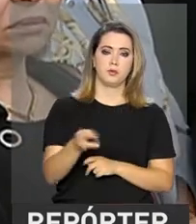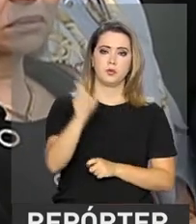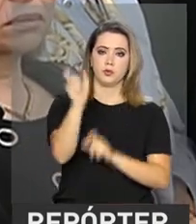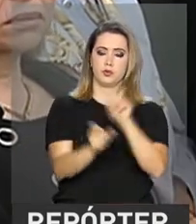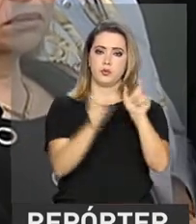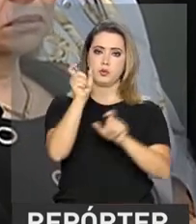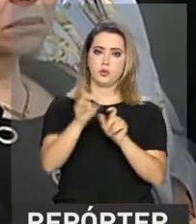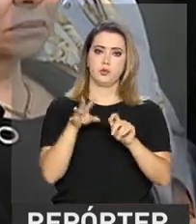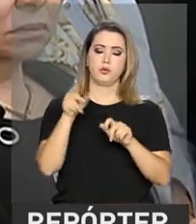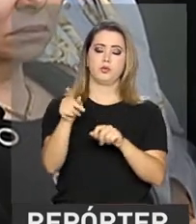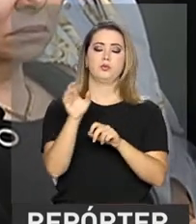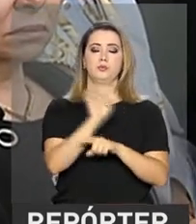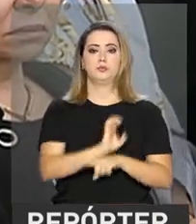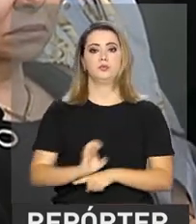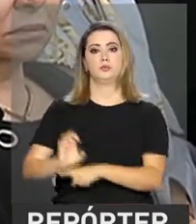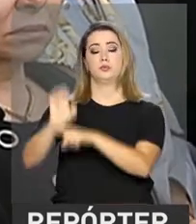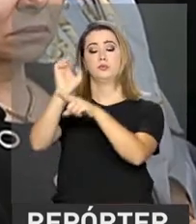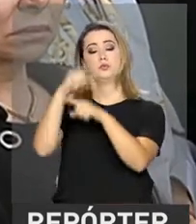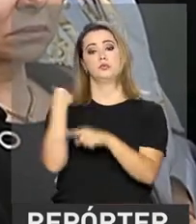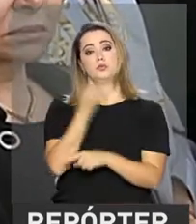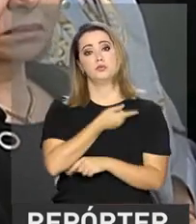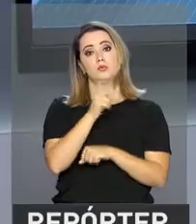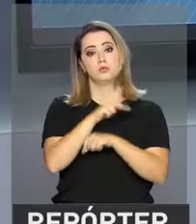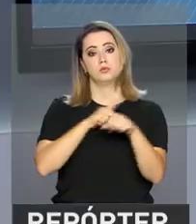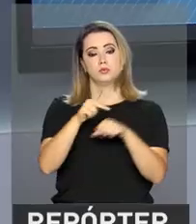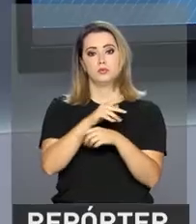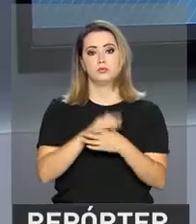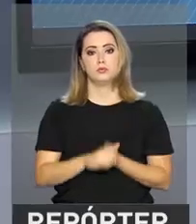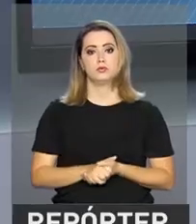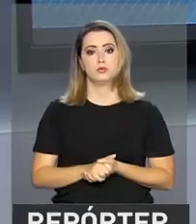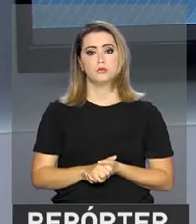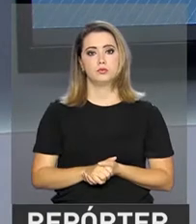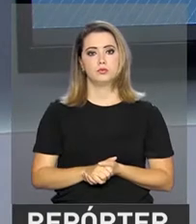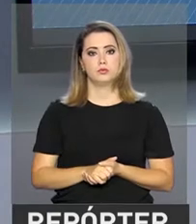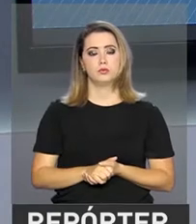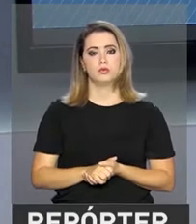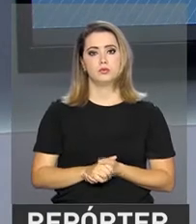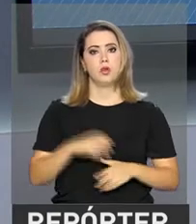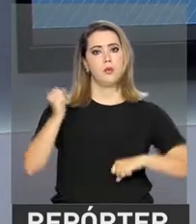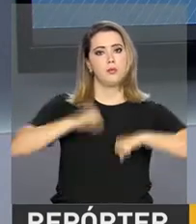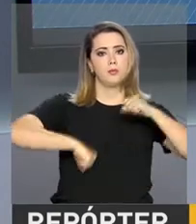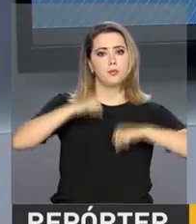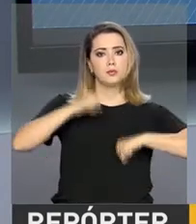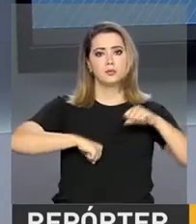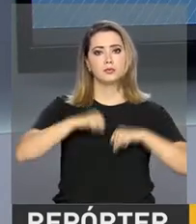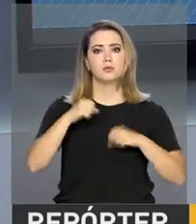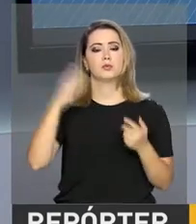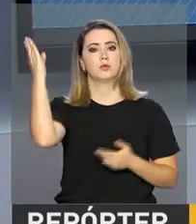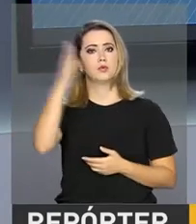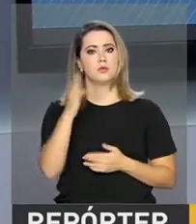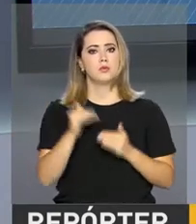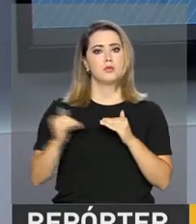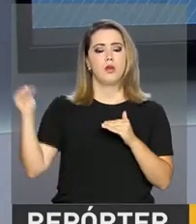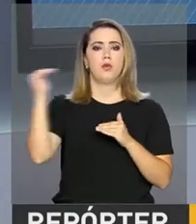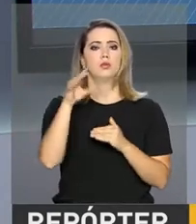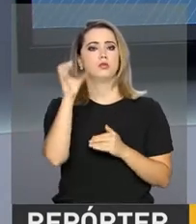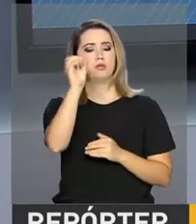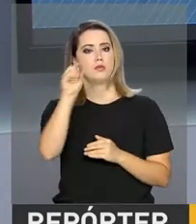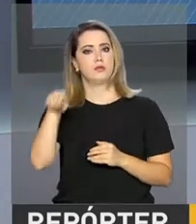brasileiros em todos os estados da nossa nação. E a produção da indústria brasileira registrou alta